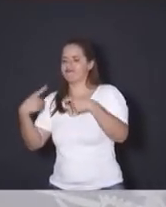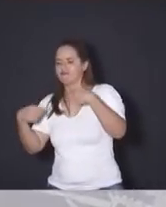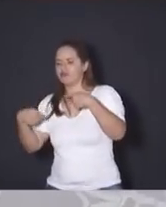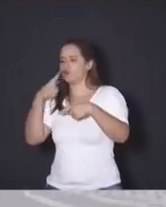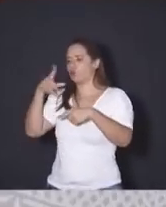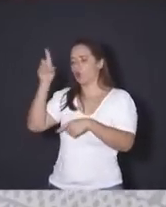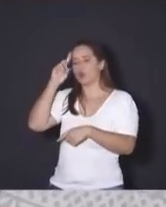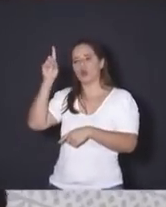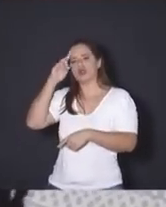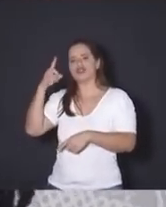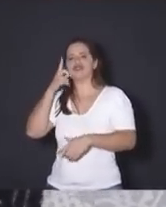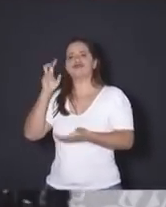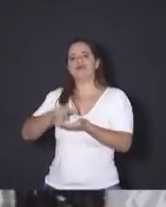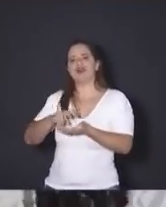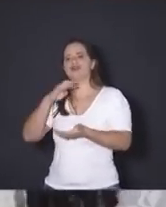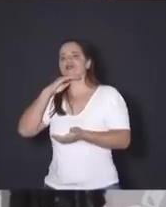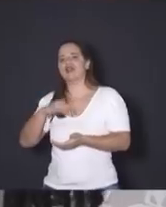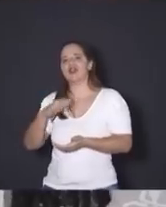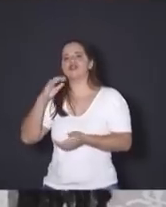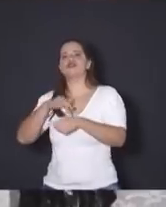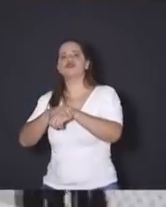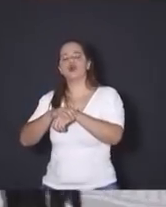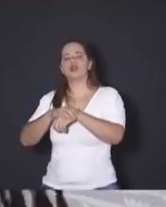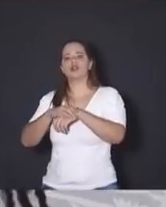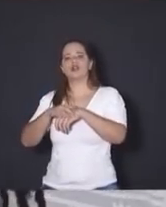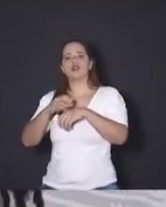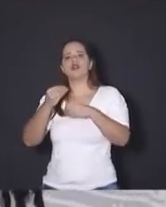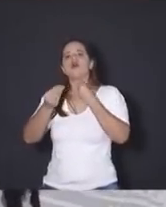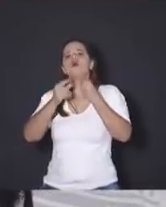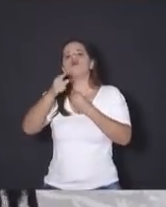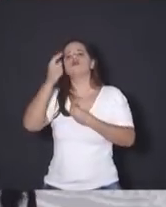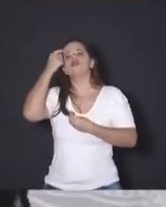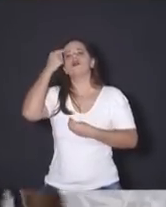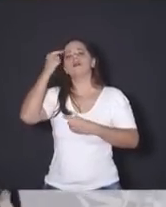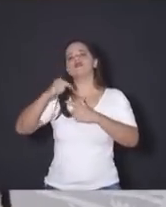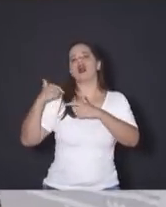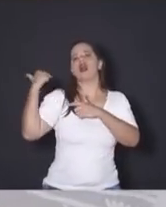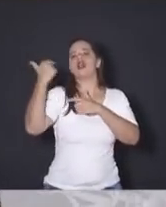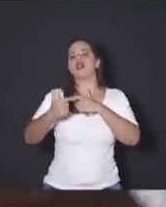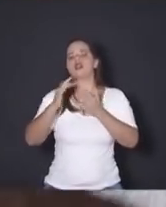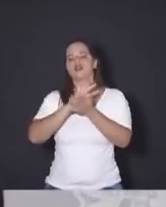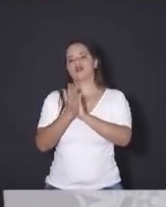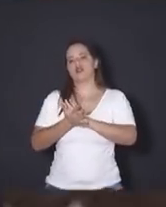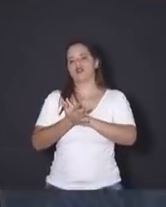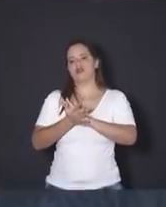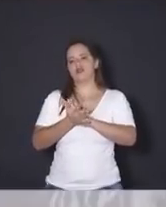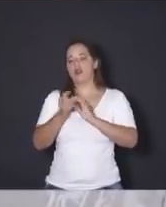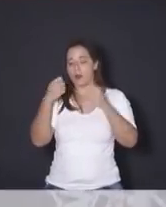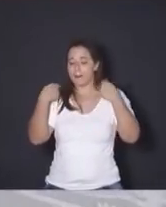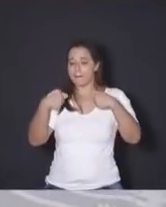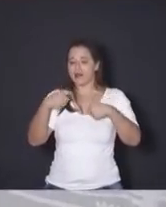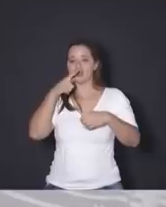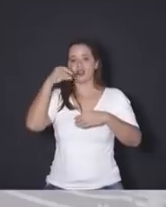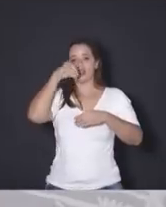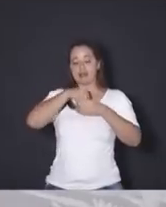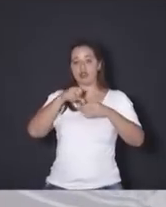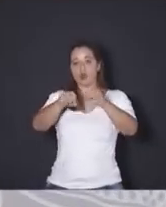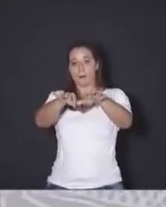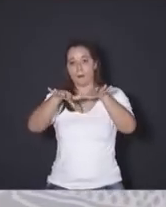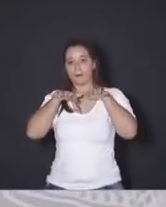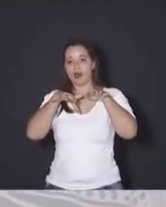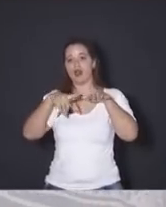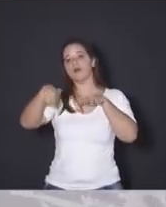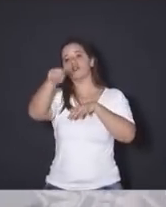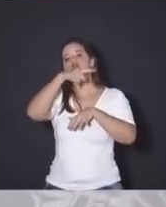e aí você pergunta como é que você pensa para além do racismo pensar para além do racismo é você também quando está dentro do parlamento